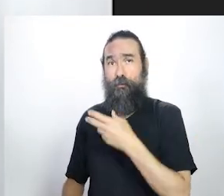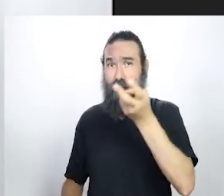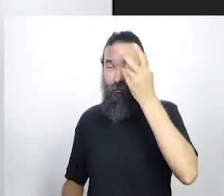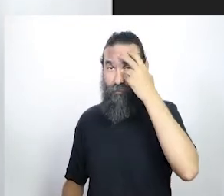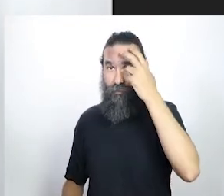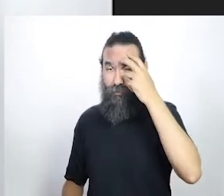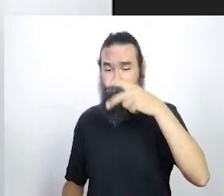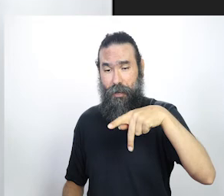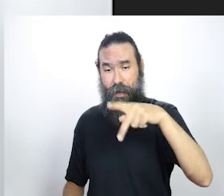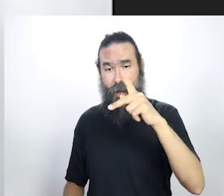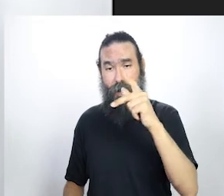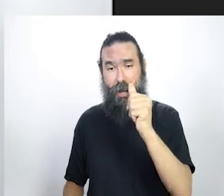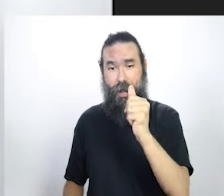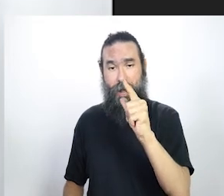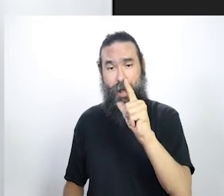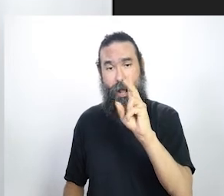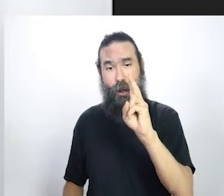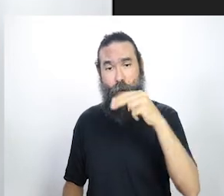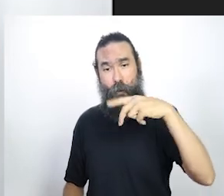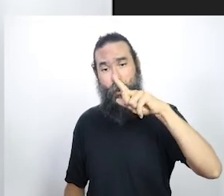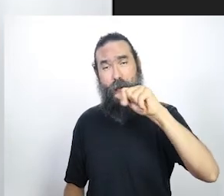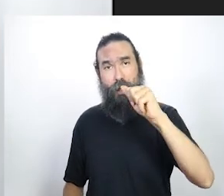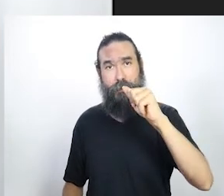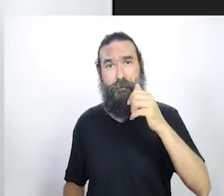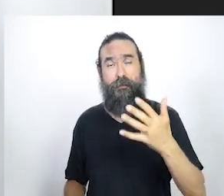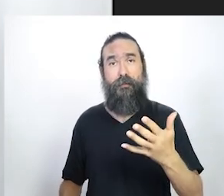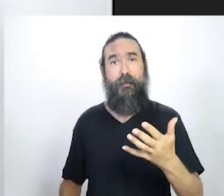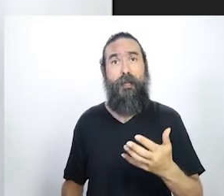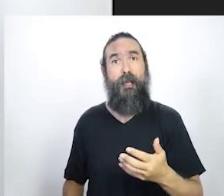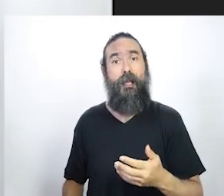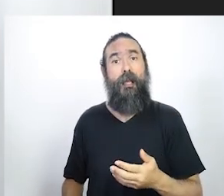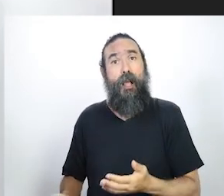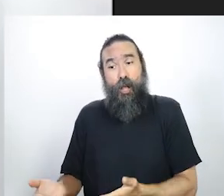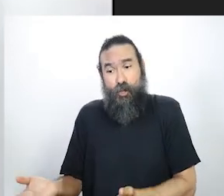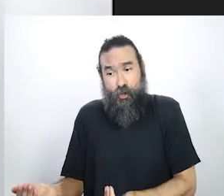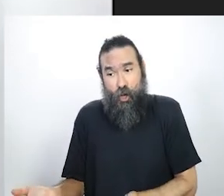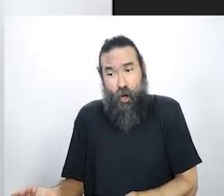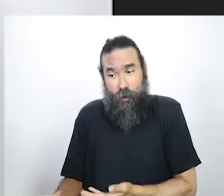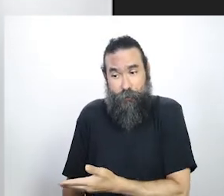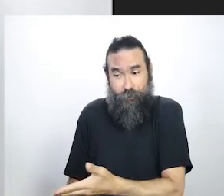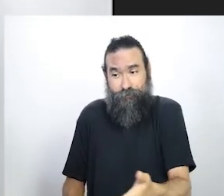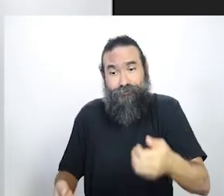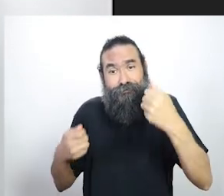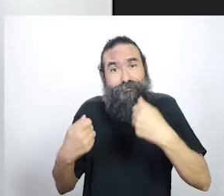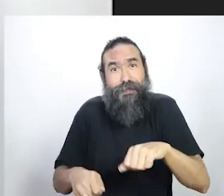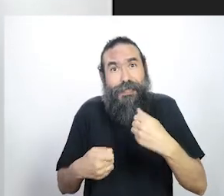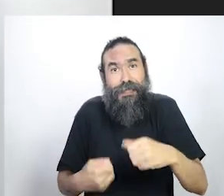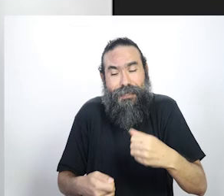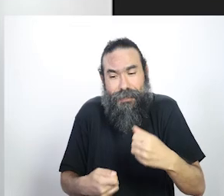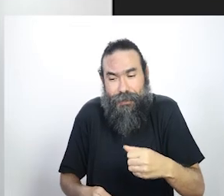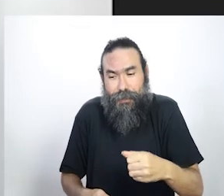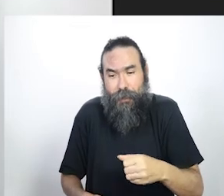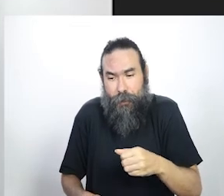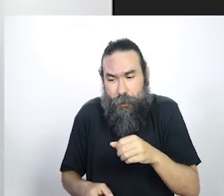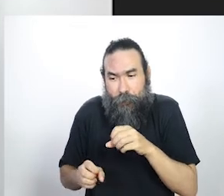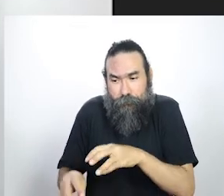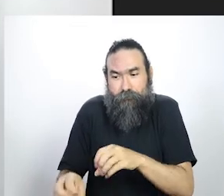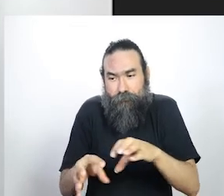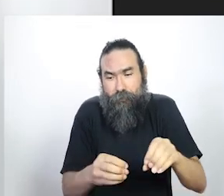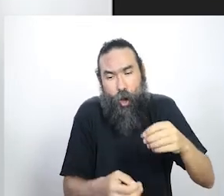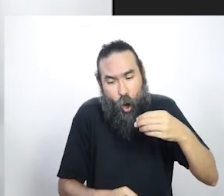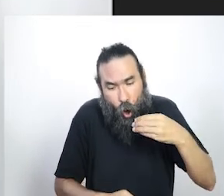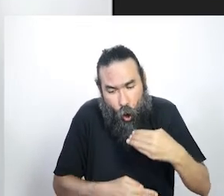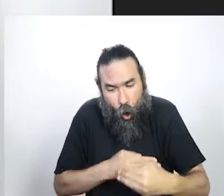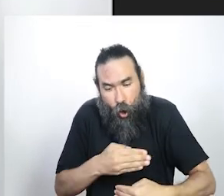da criança, né, e dos jovens, porque os mais velhos cultivavam essa romaria, principalmente a da Nossa Senhora